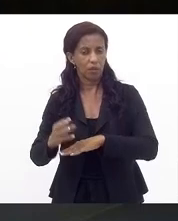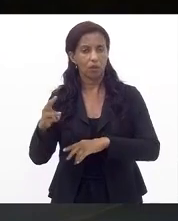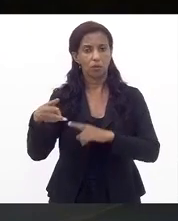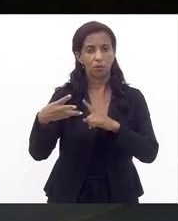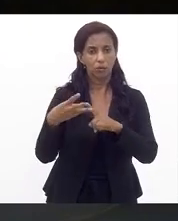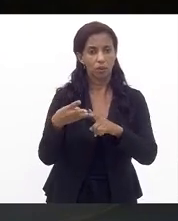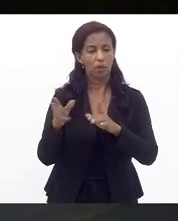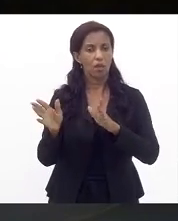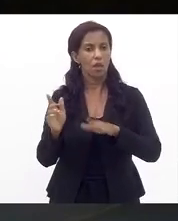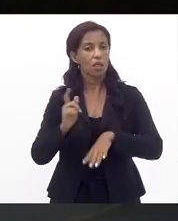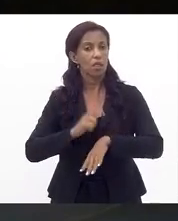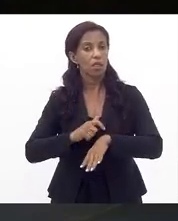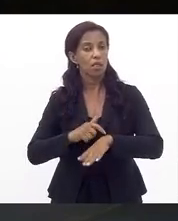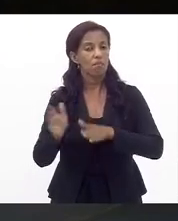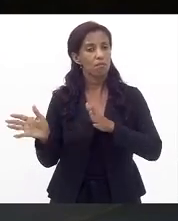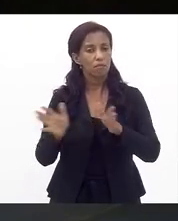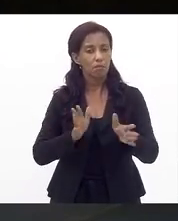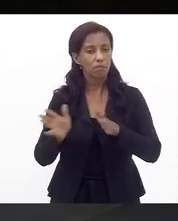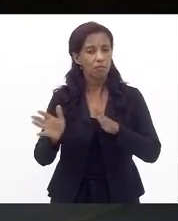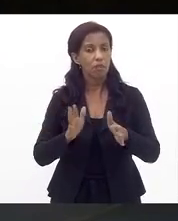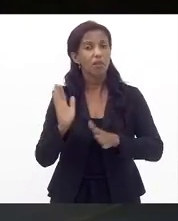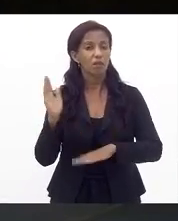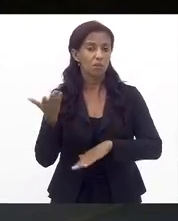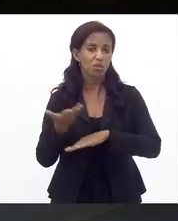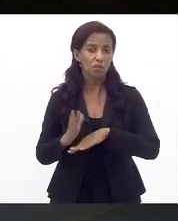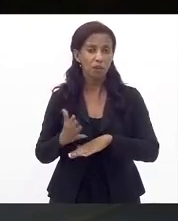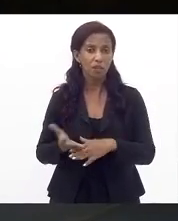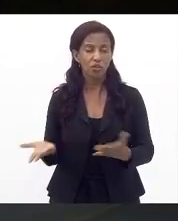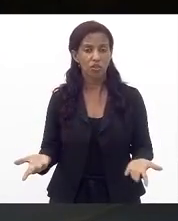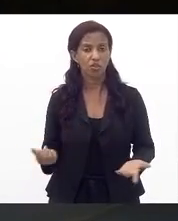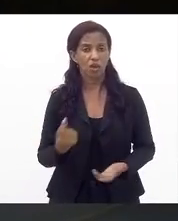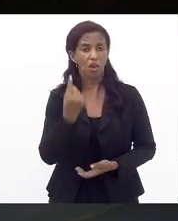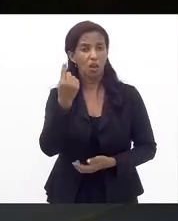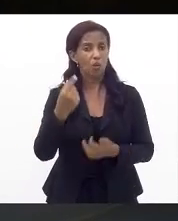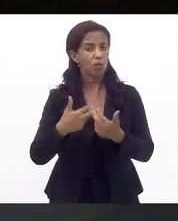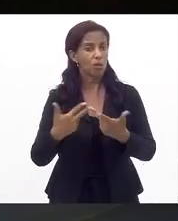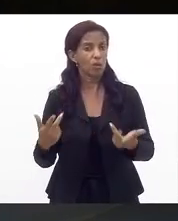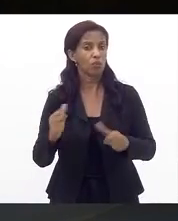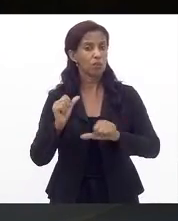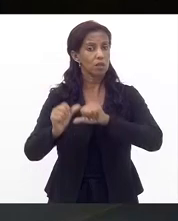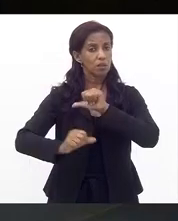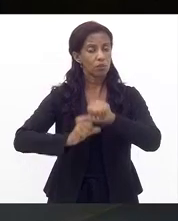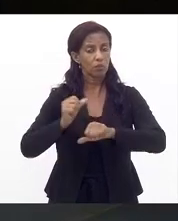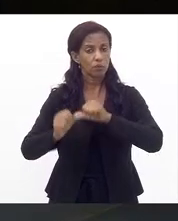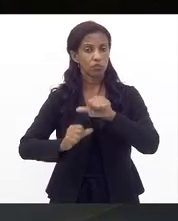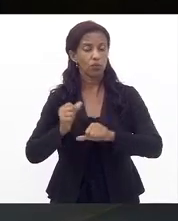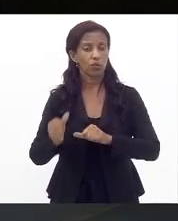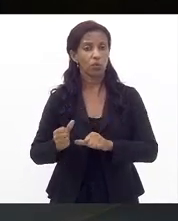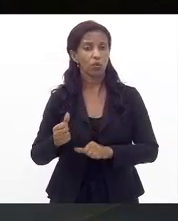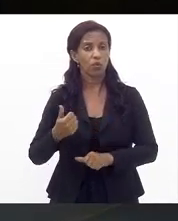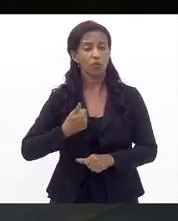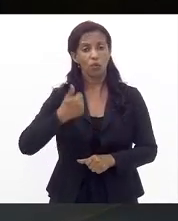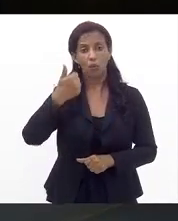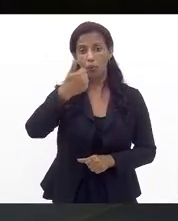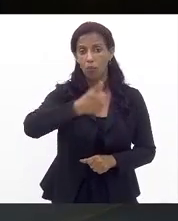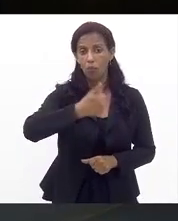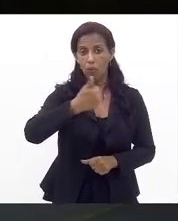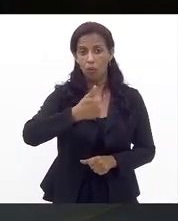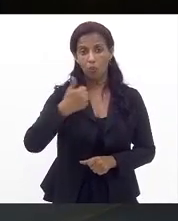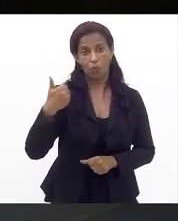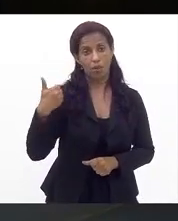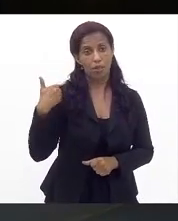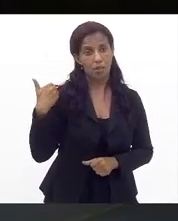3 temporariedade da gente já pratica Ou seja a única coisa que a gente modificou foi o item um